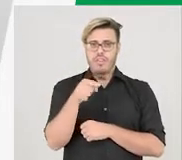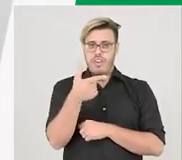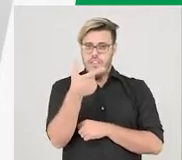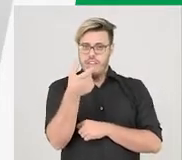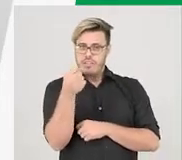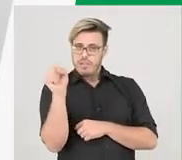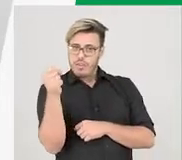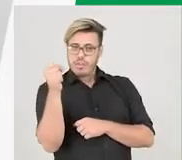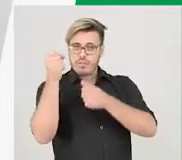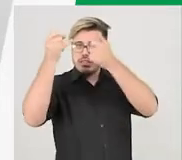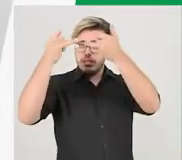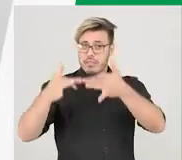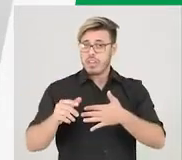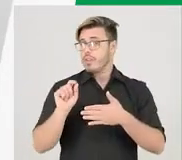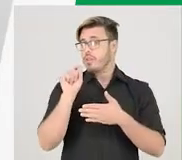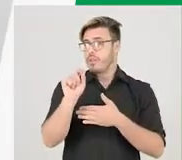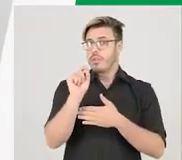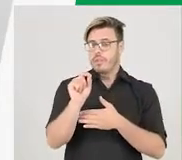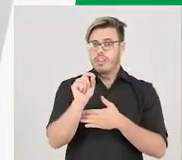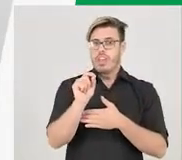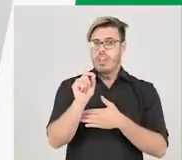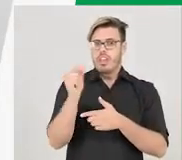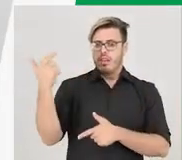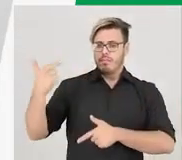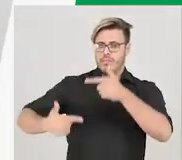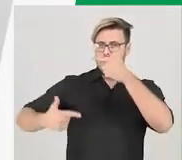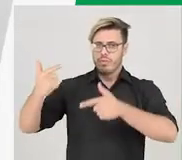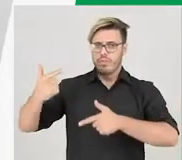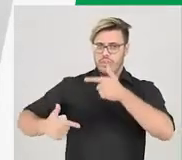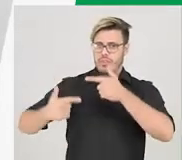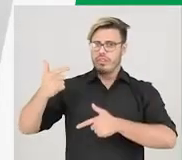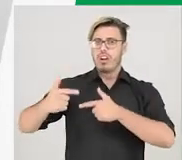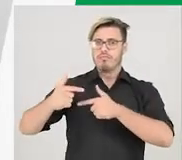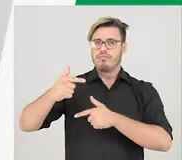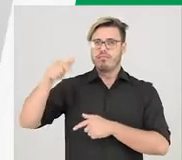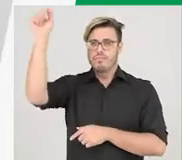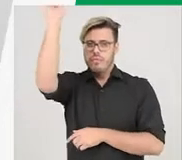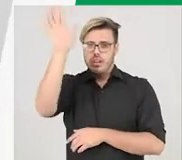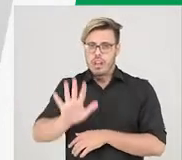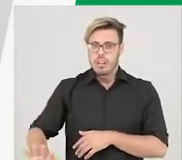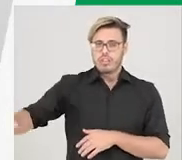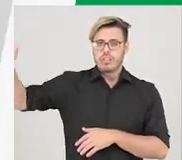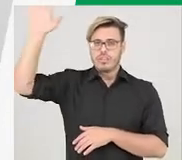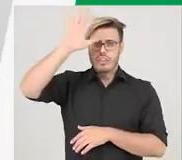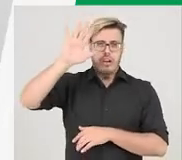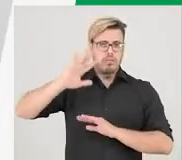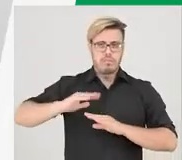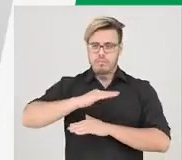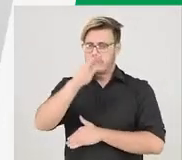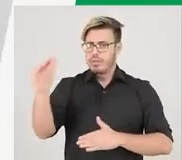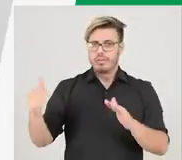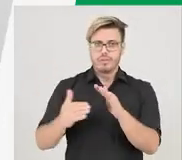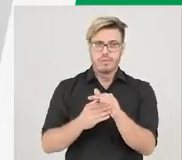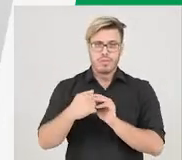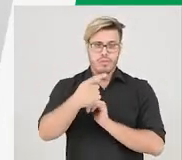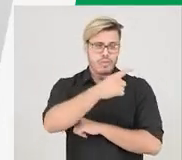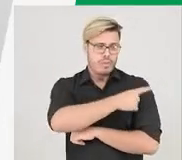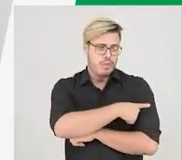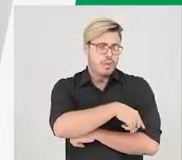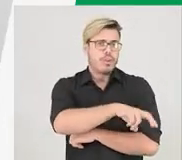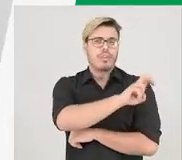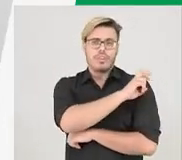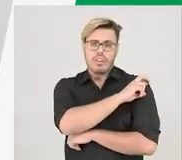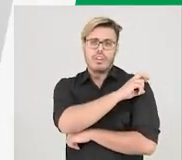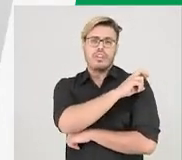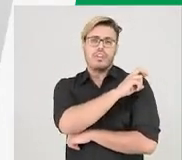etapas e modalidades da educação básica estendem-se para a educação especial, assim como as diretrizes